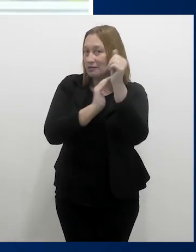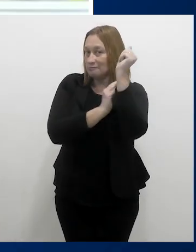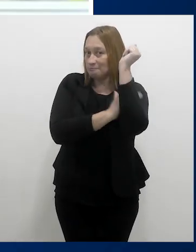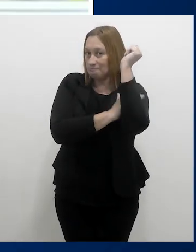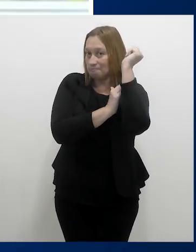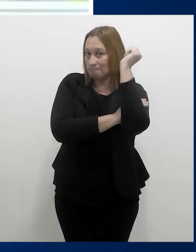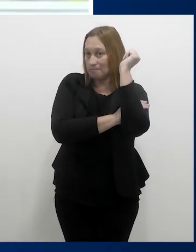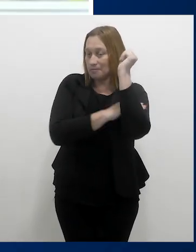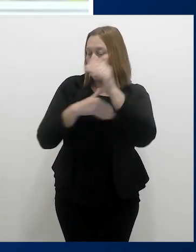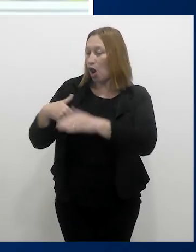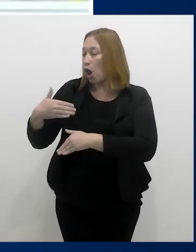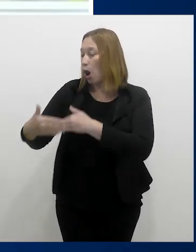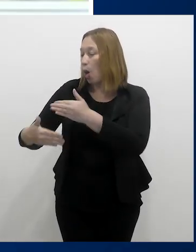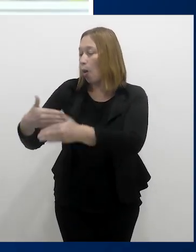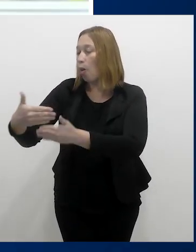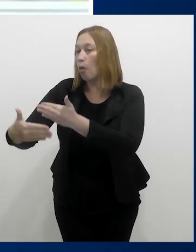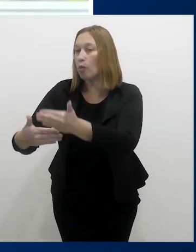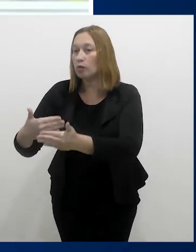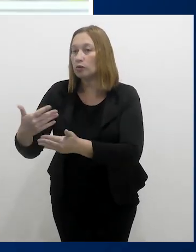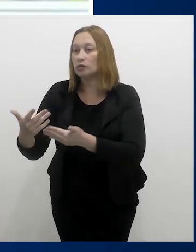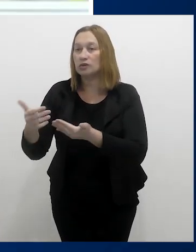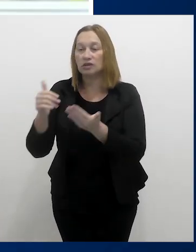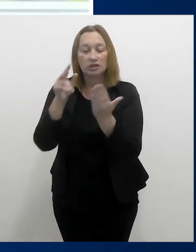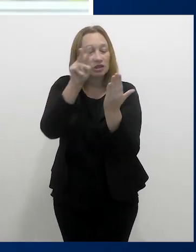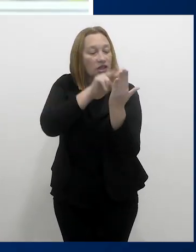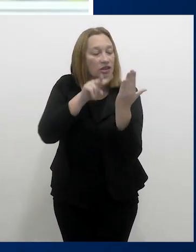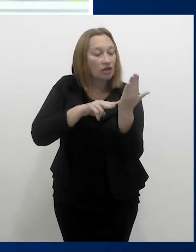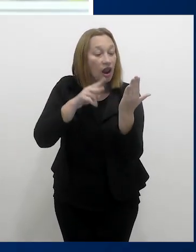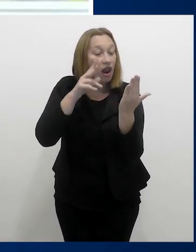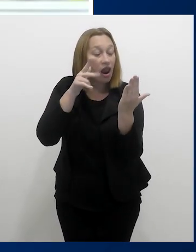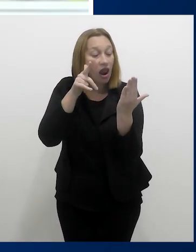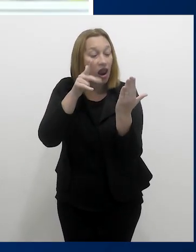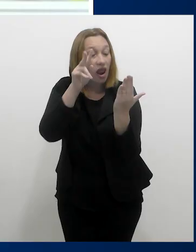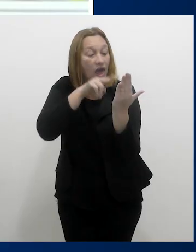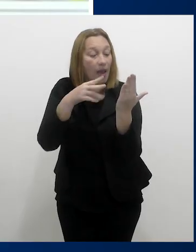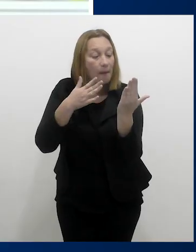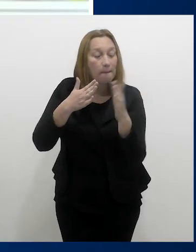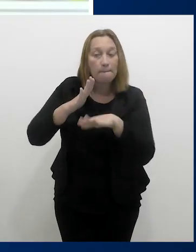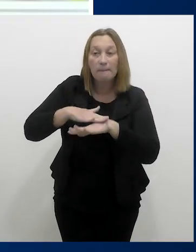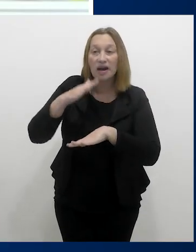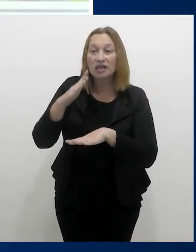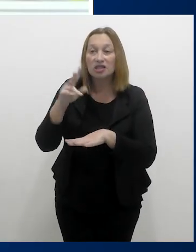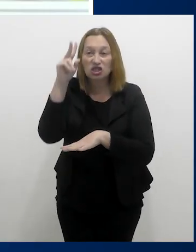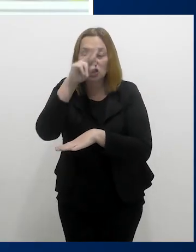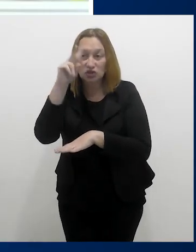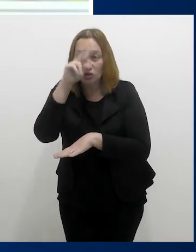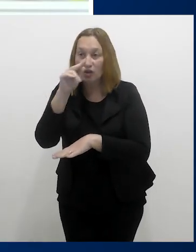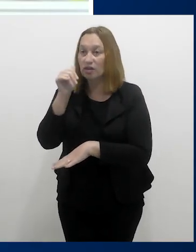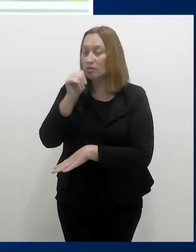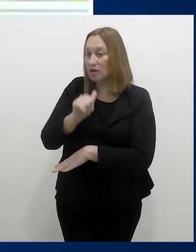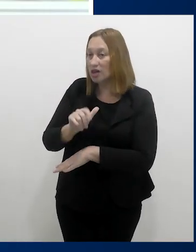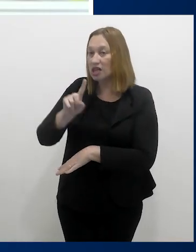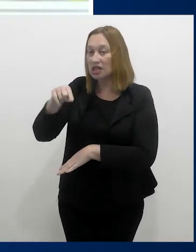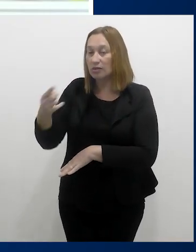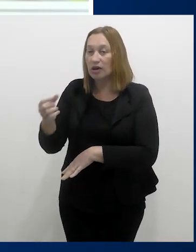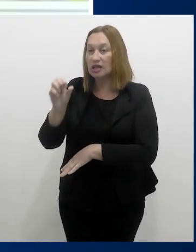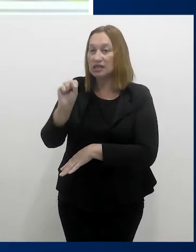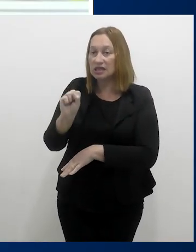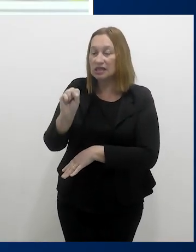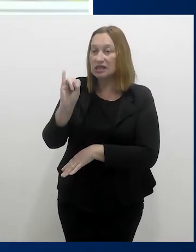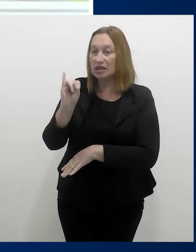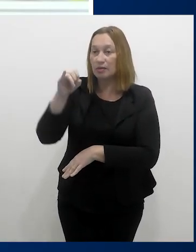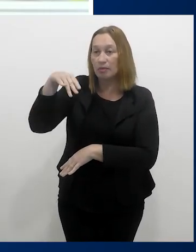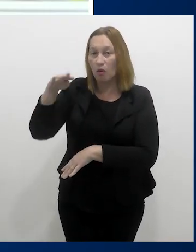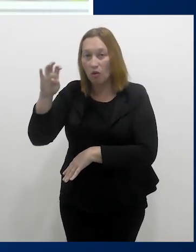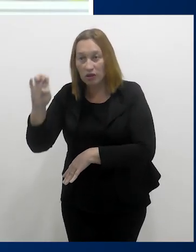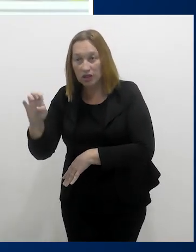feministas. Ao longo das leituras, a gente começou a ler mais mulheres, então, quando a gente viu, a gente estava lendo Simone de Beauvoir,